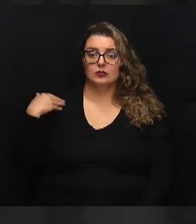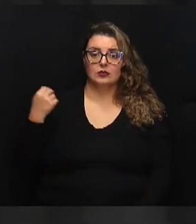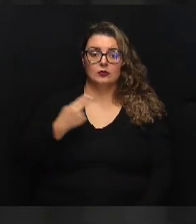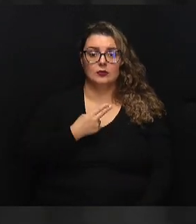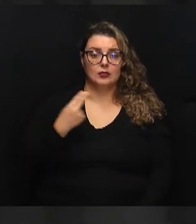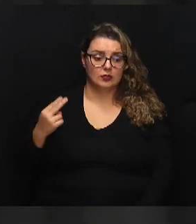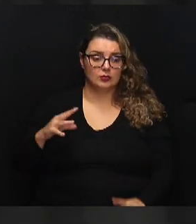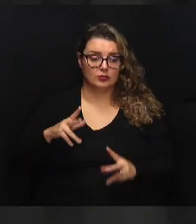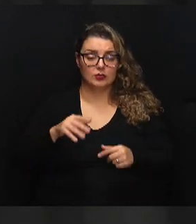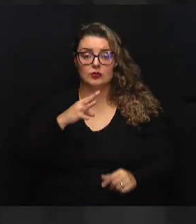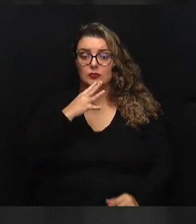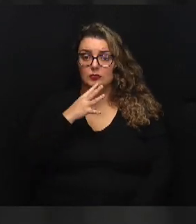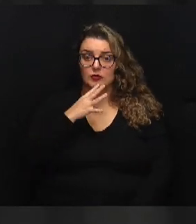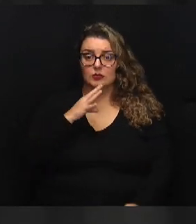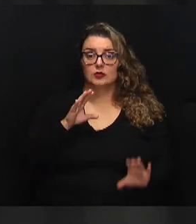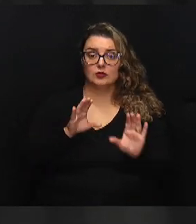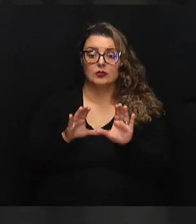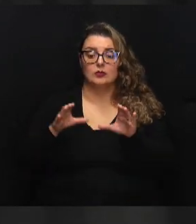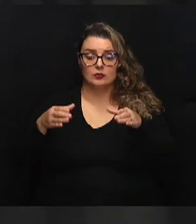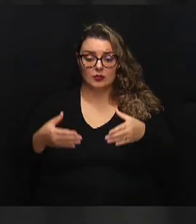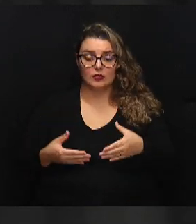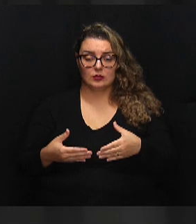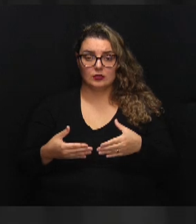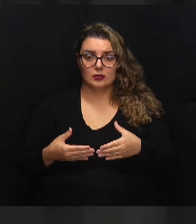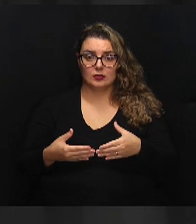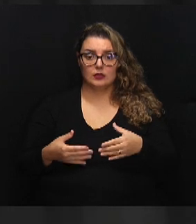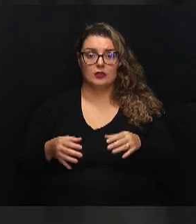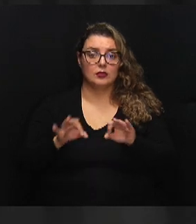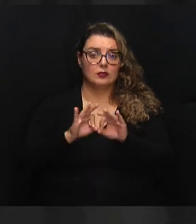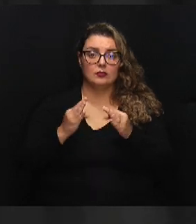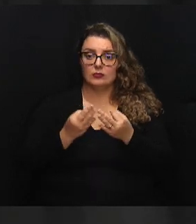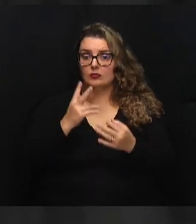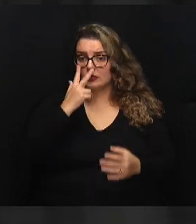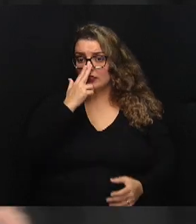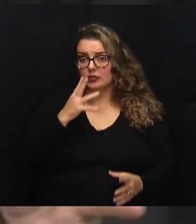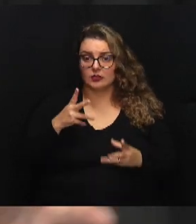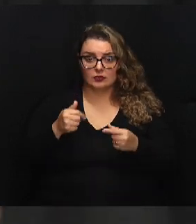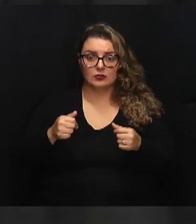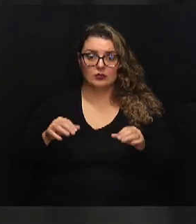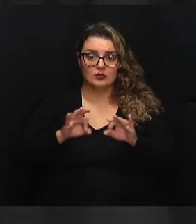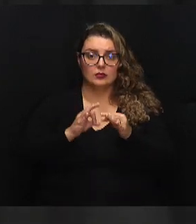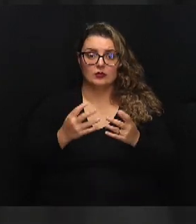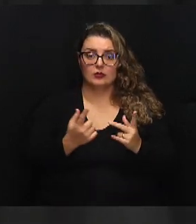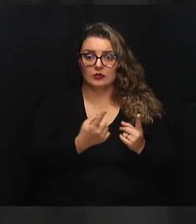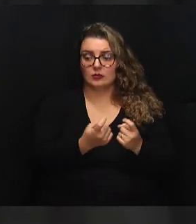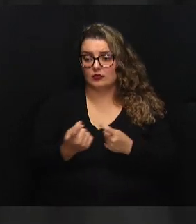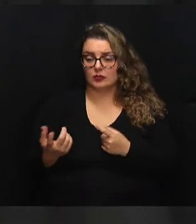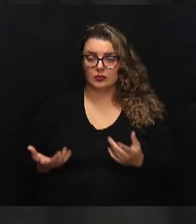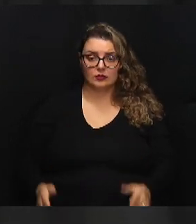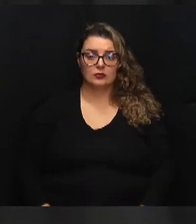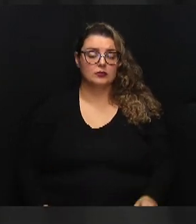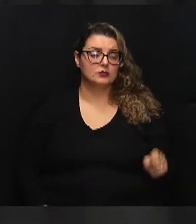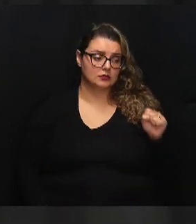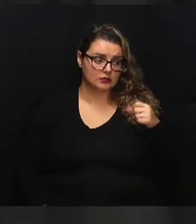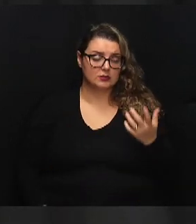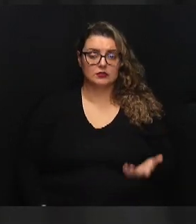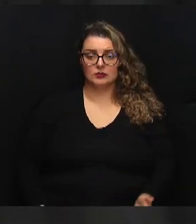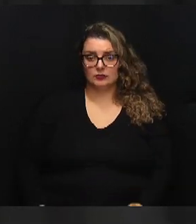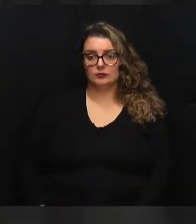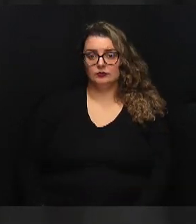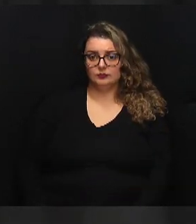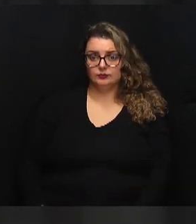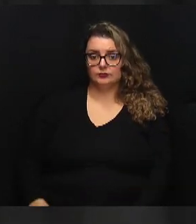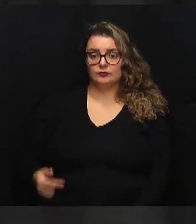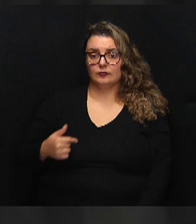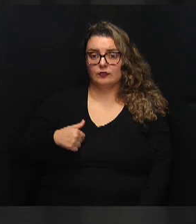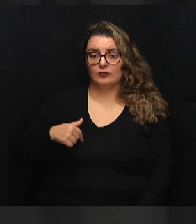me conhece, é uma comunidade que é familiar, parece que todo mundo ali são da mesma família. Sim. Né? Então, eu saio